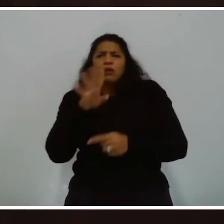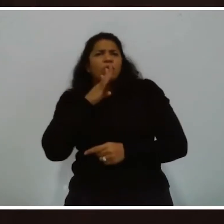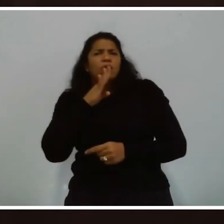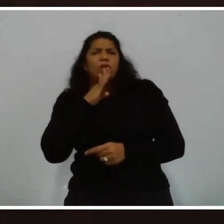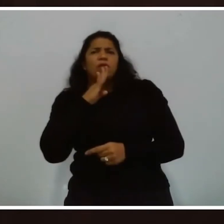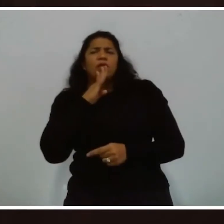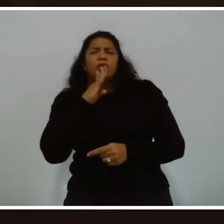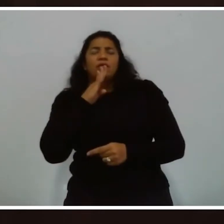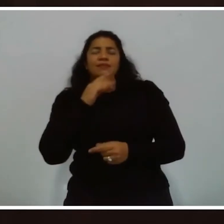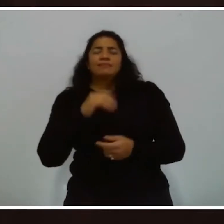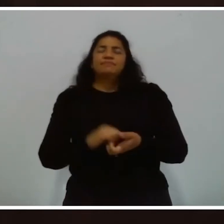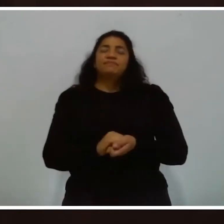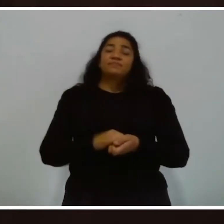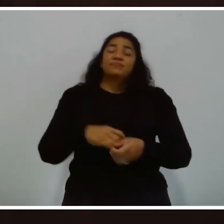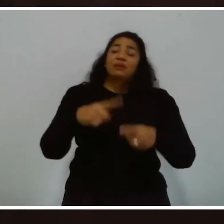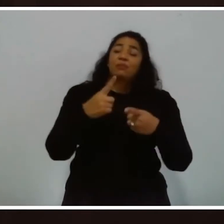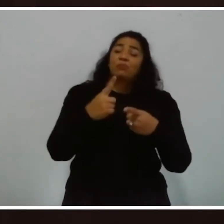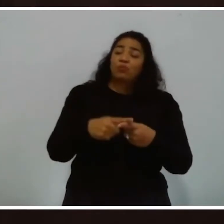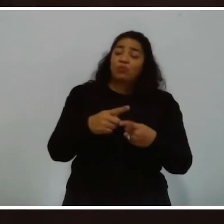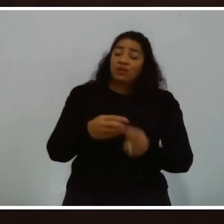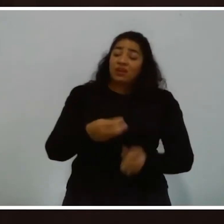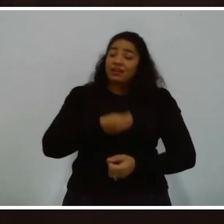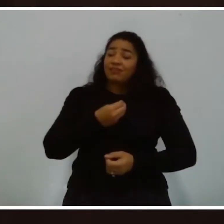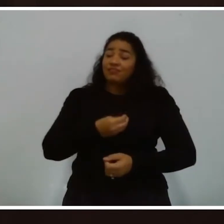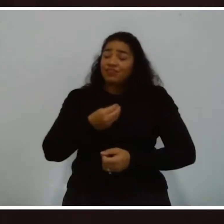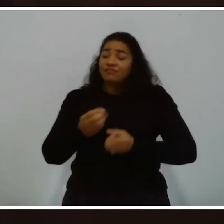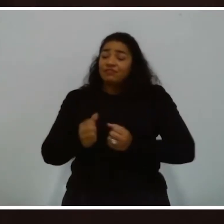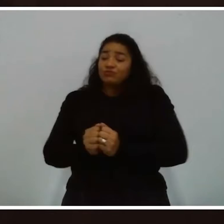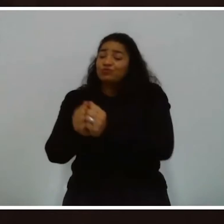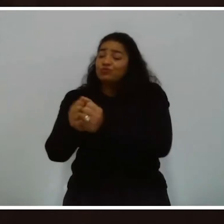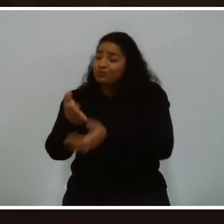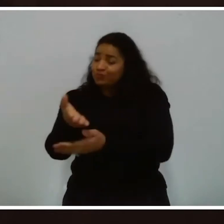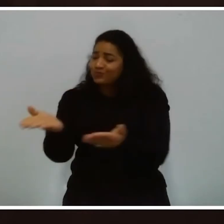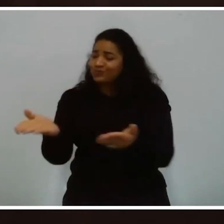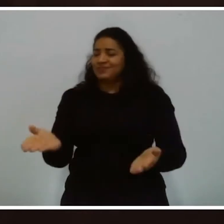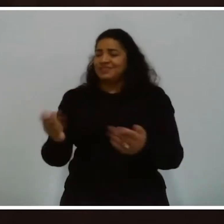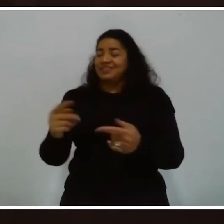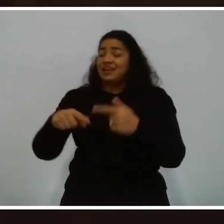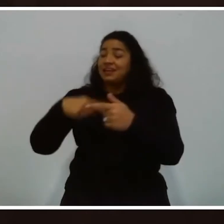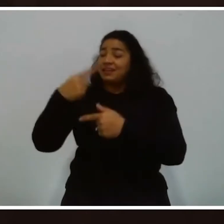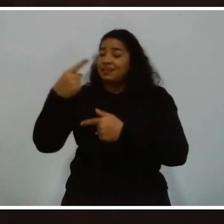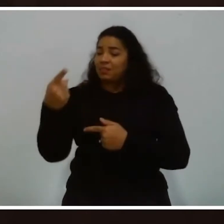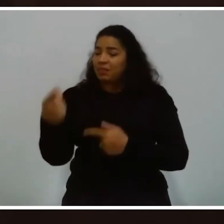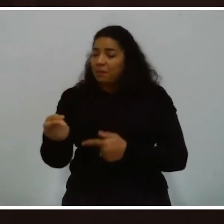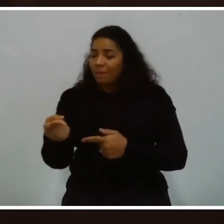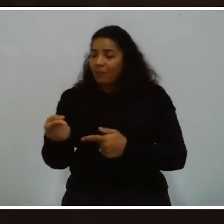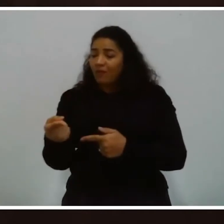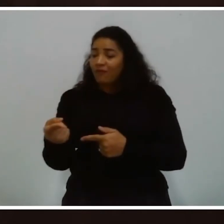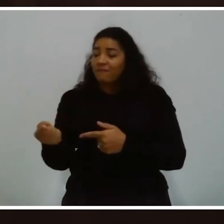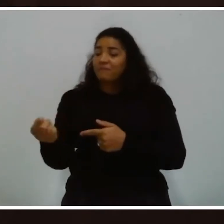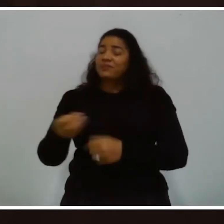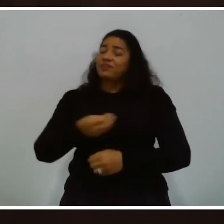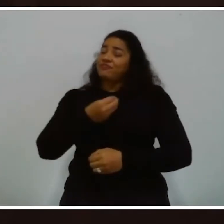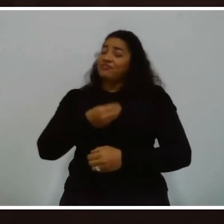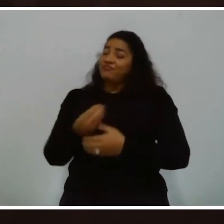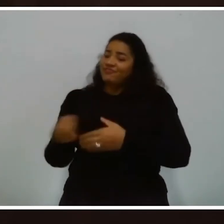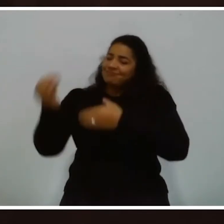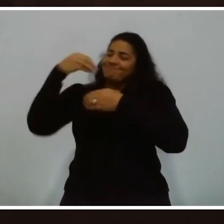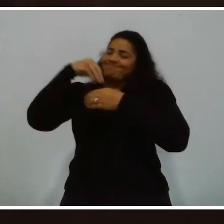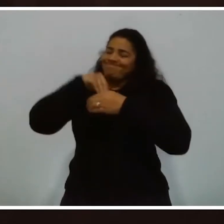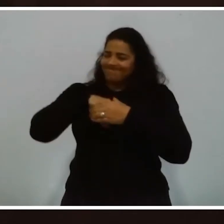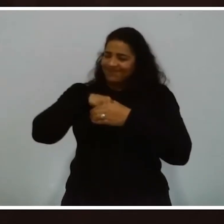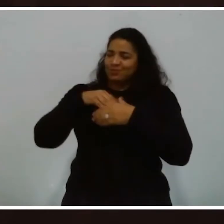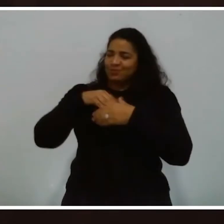Ele habita convosco e estará em vós. Então esse Espírito da verdade, esse outro